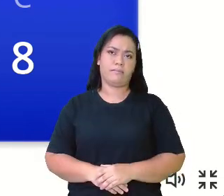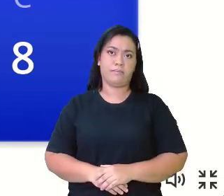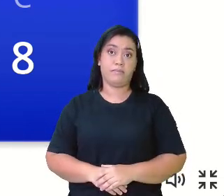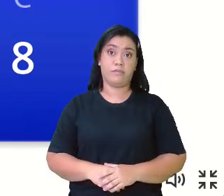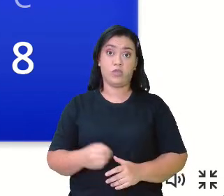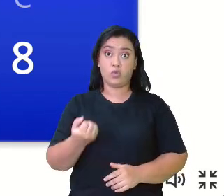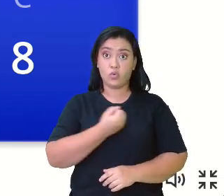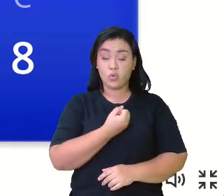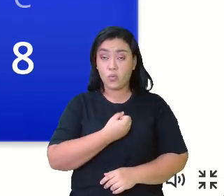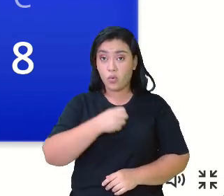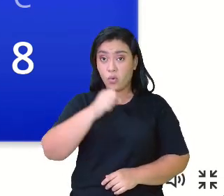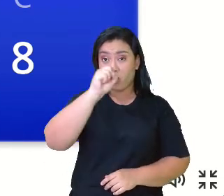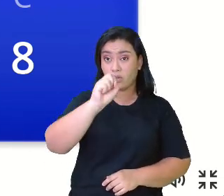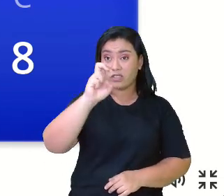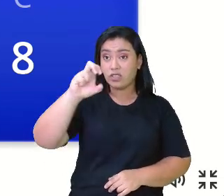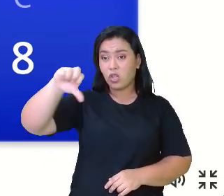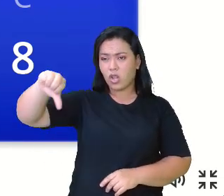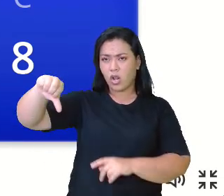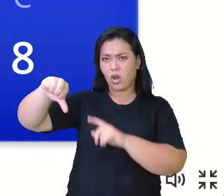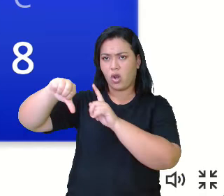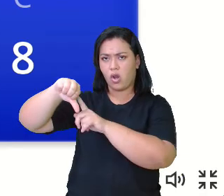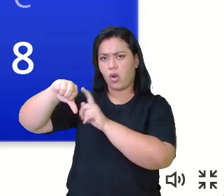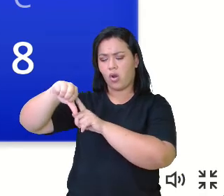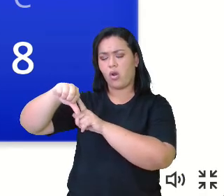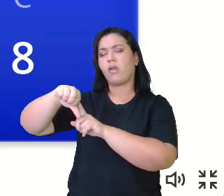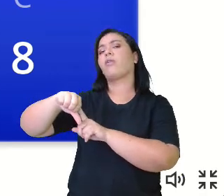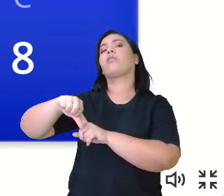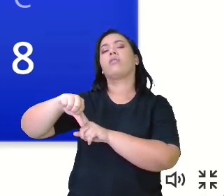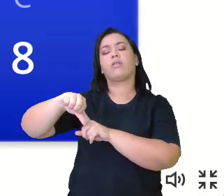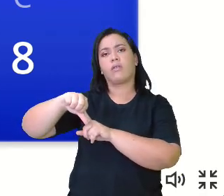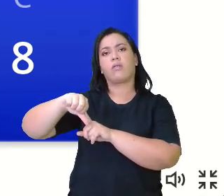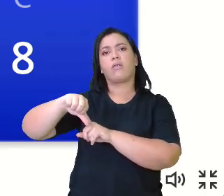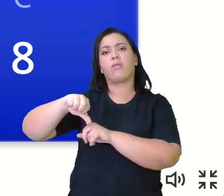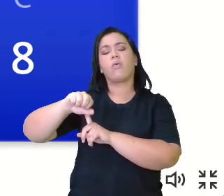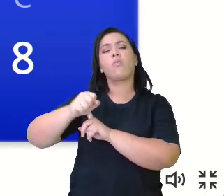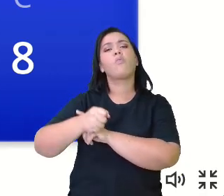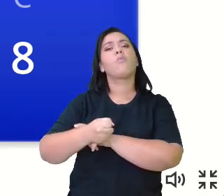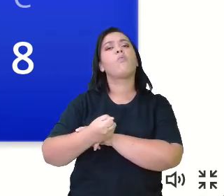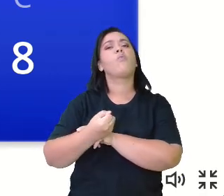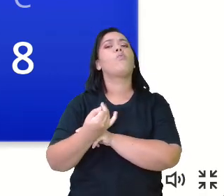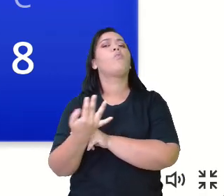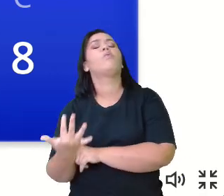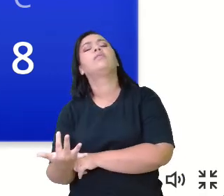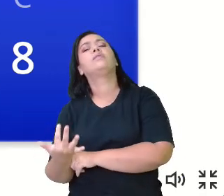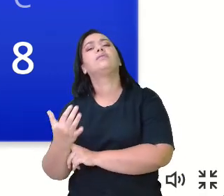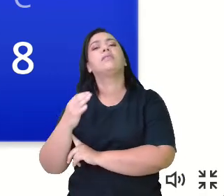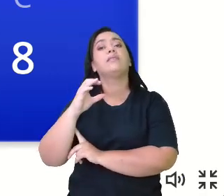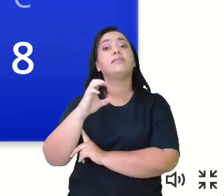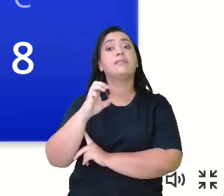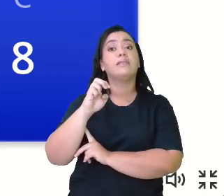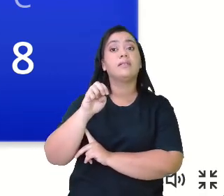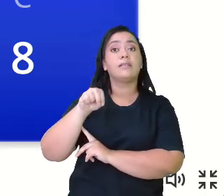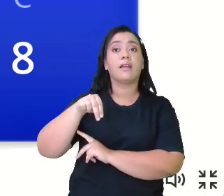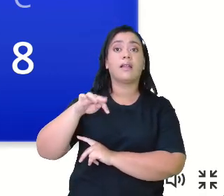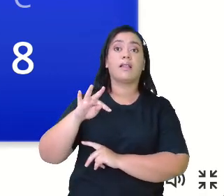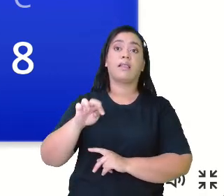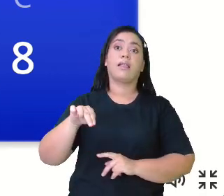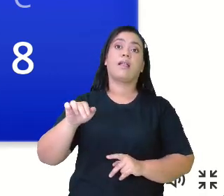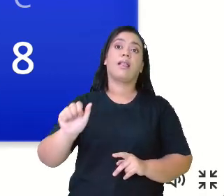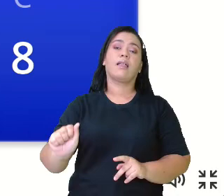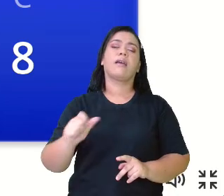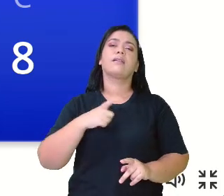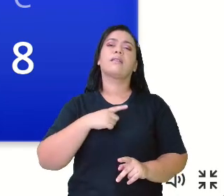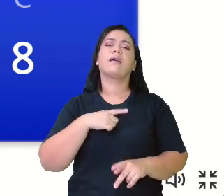número 859, formado aí, 859. Quantas centenas nós temos, minha